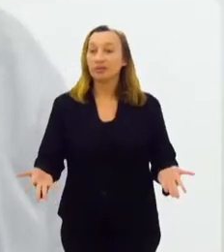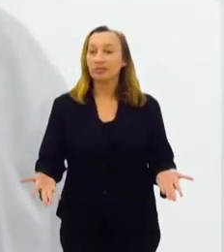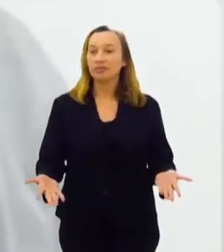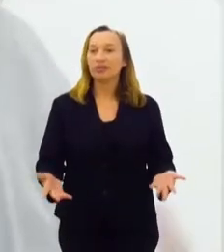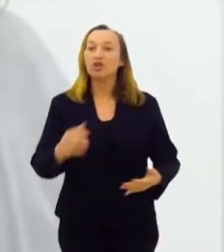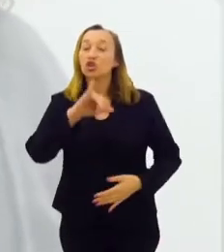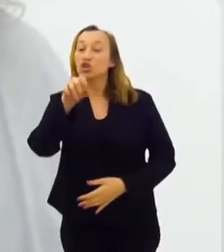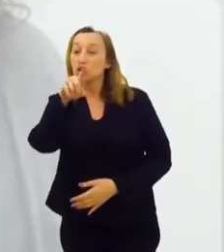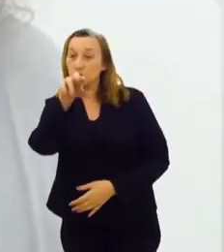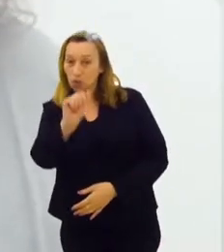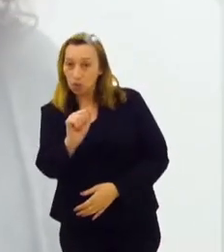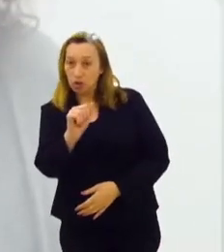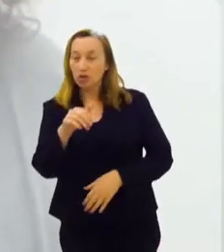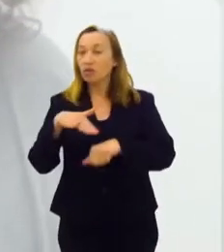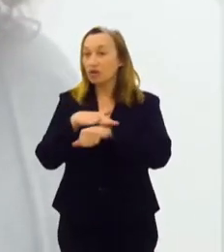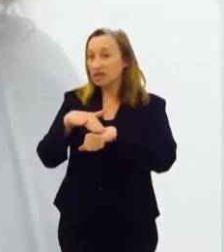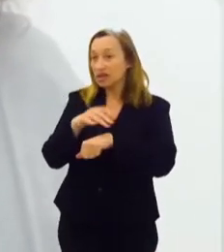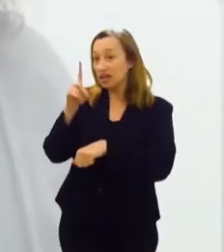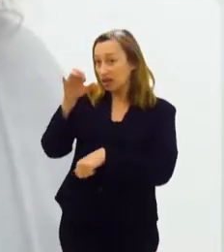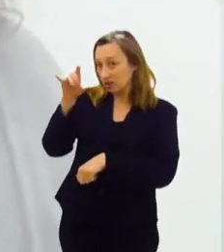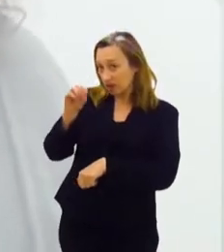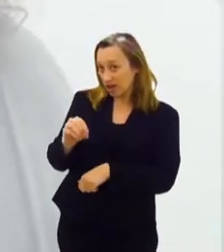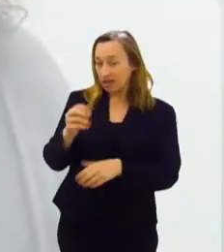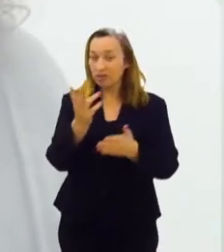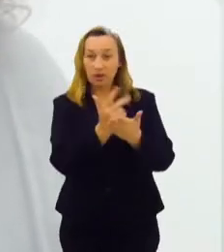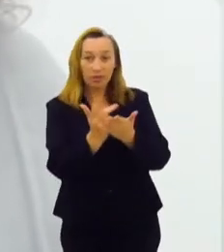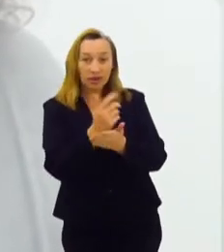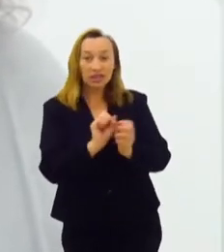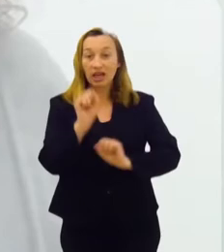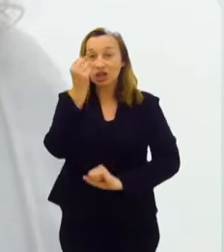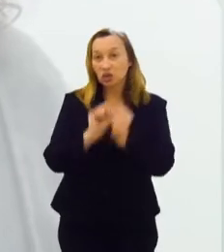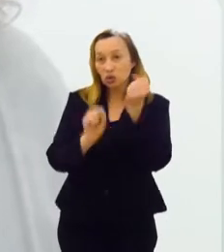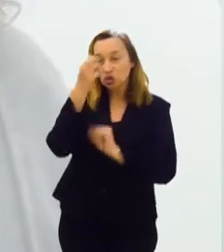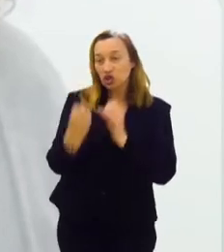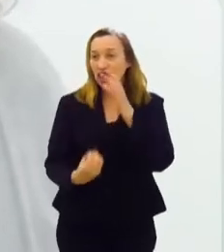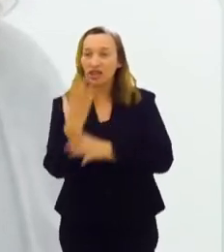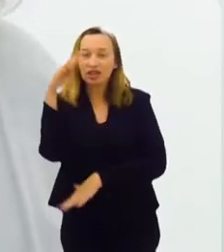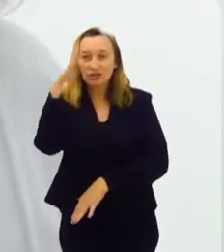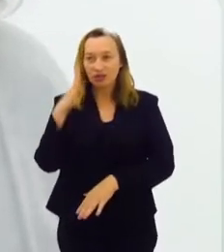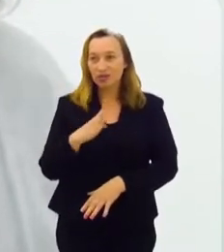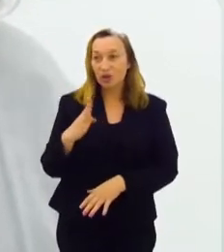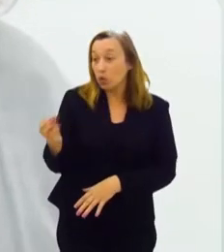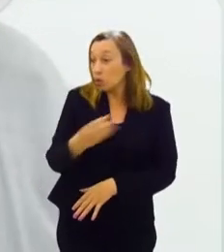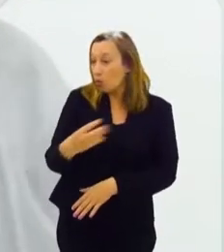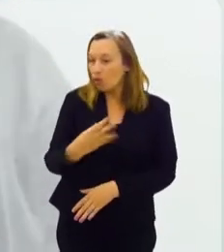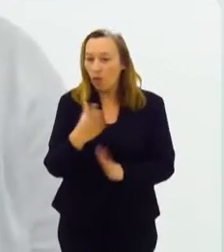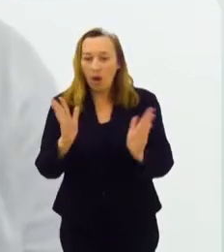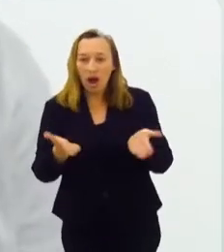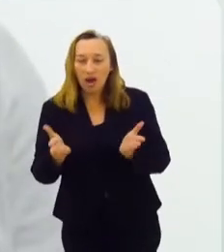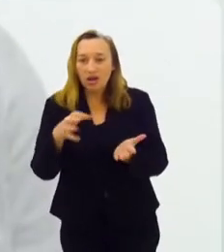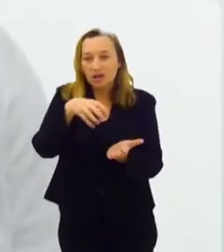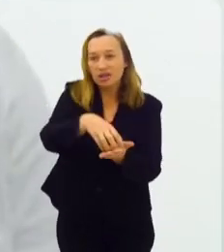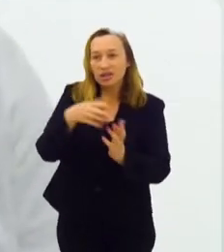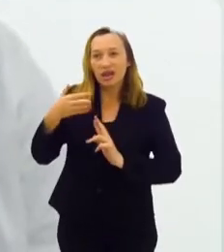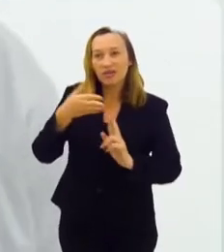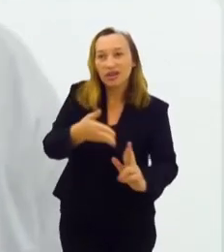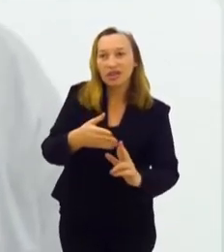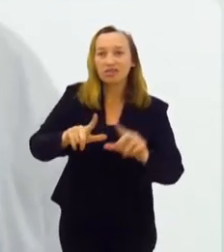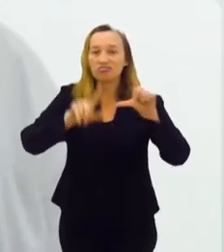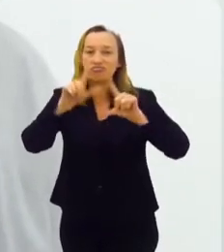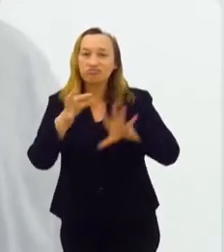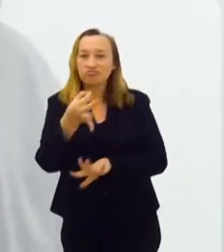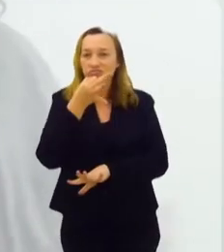Bem, estamos com Júlia Zardo e Leonardo Ed falando sobre o mapeamento da indústria criativa no Brasil, lançado recentemente, e o Centro de